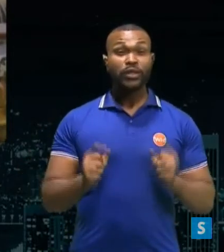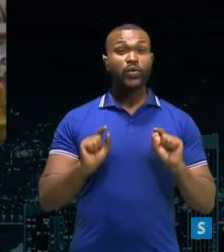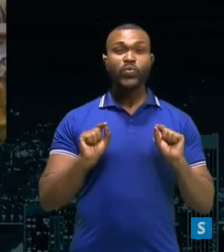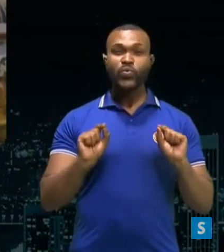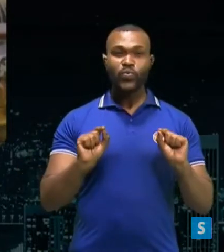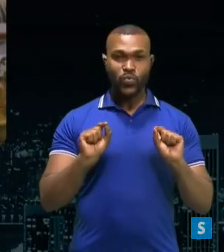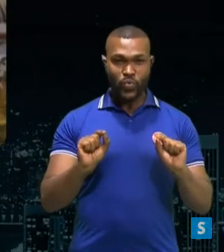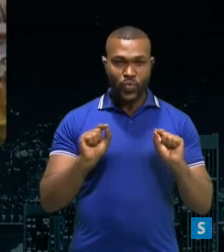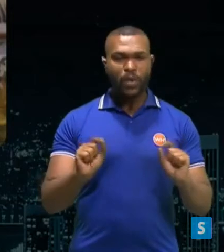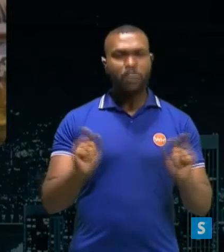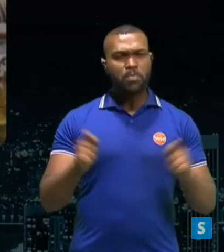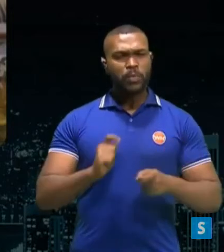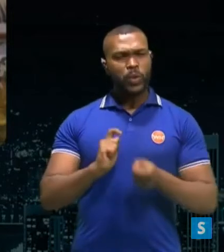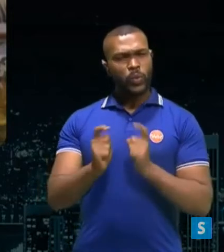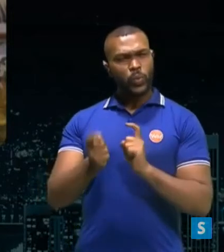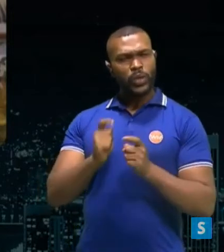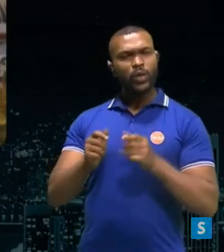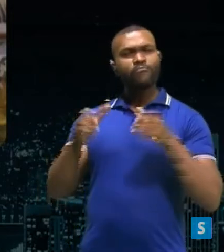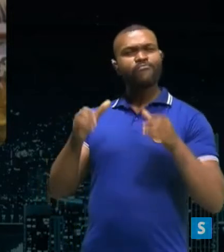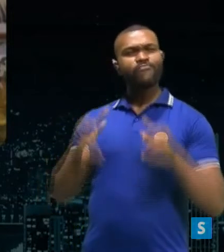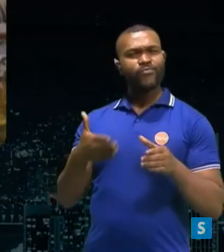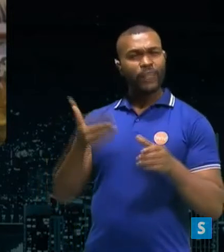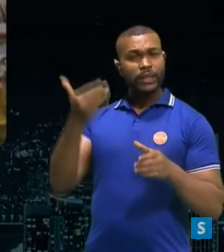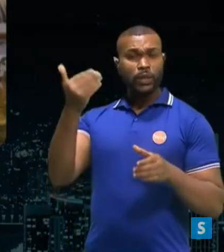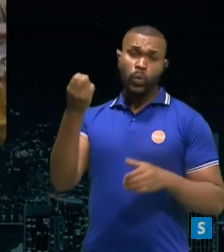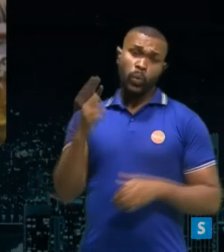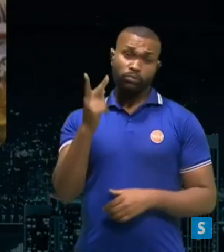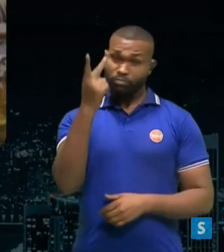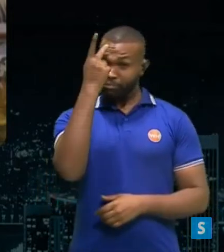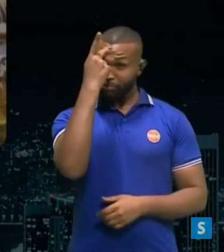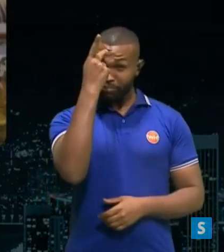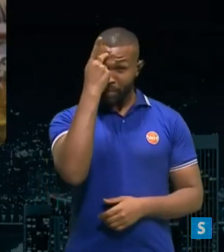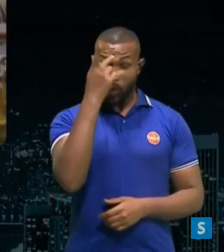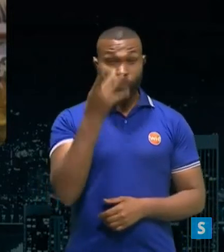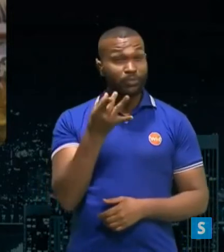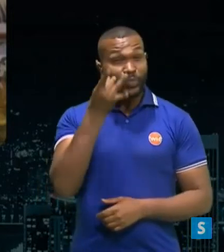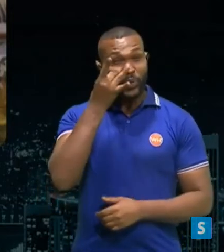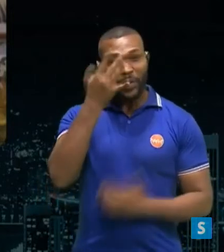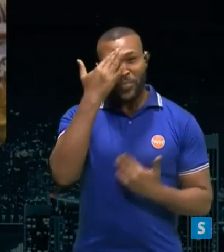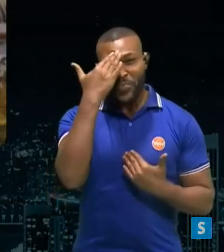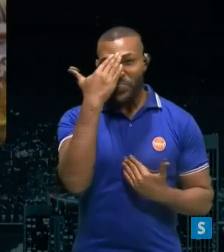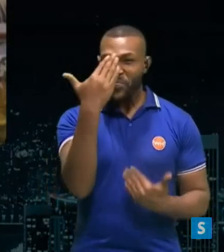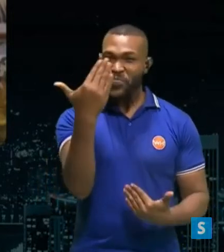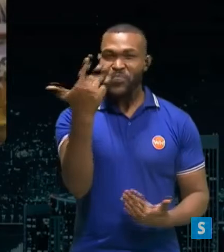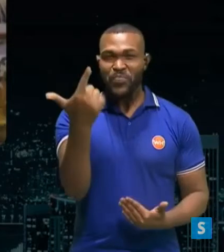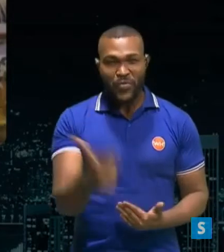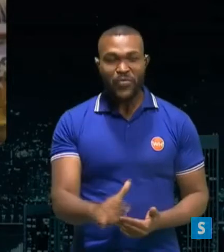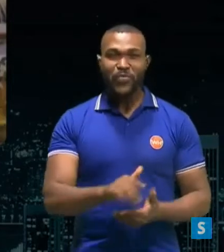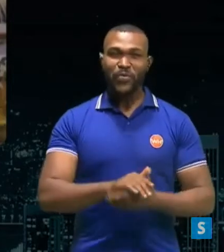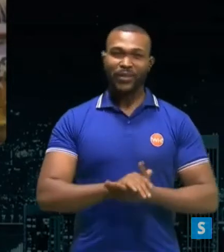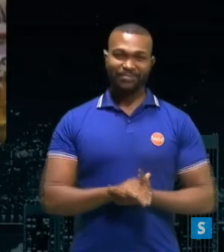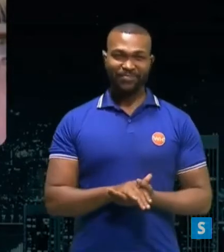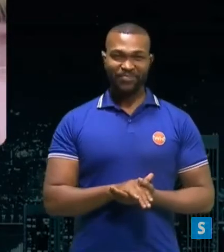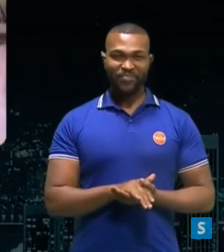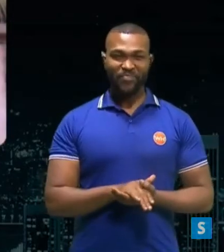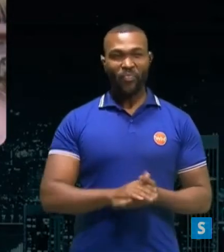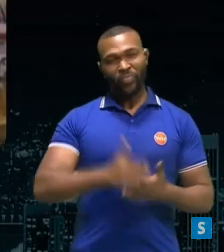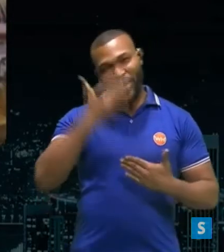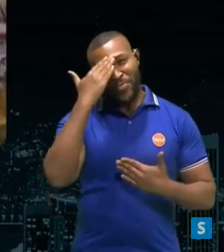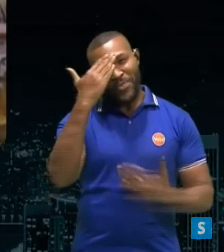fazer uma reunião talvez no Vale do Silício aqui em São Paulo pessoalmente Muito obrigado Mais uma vez